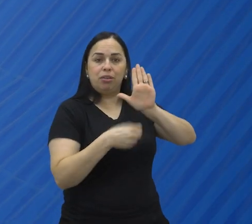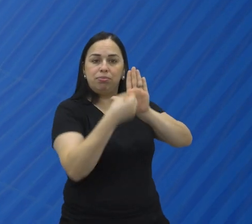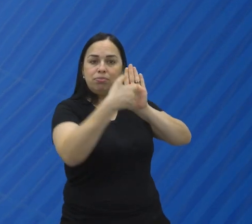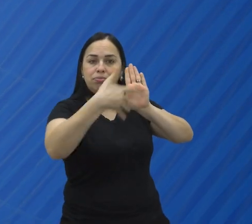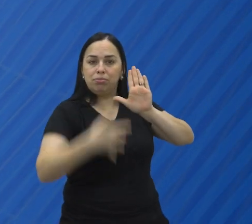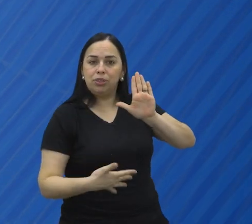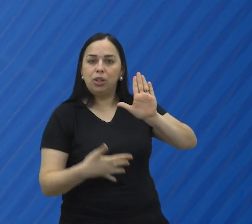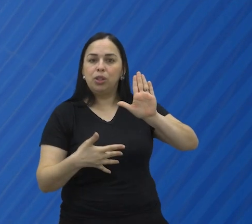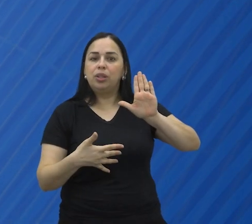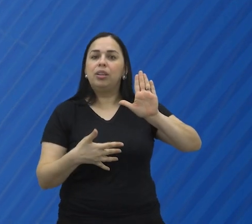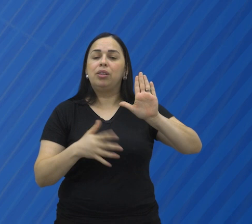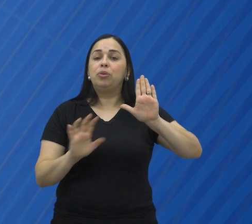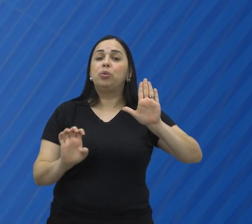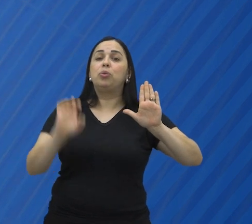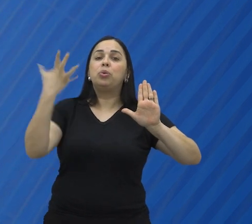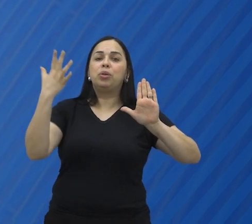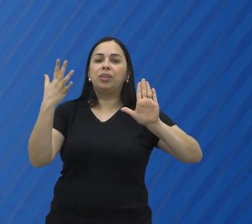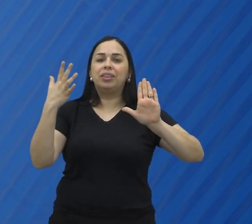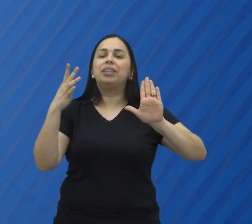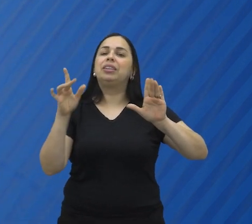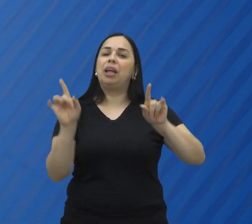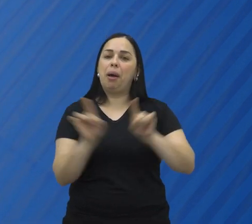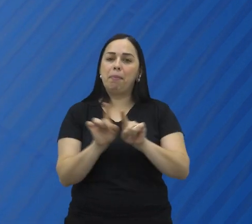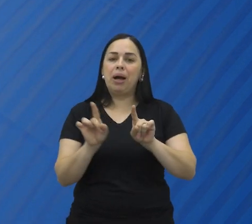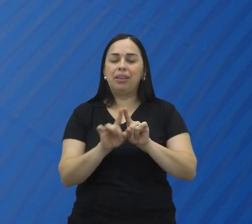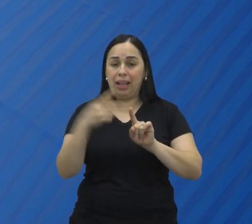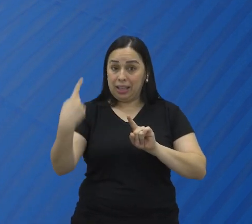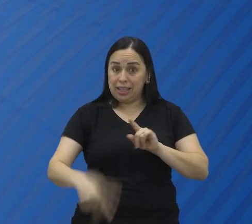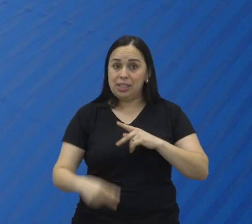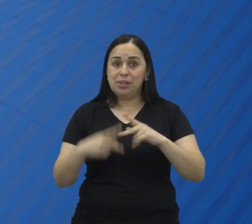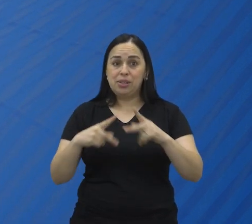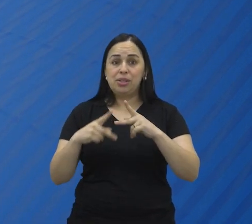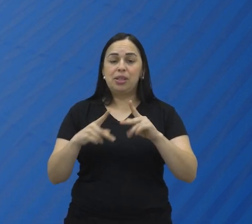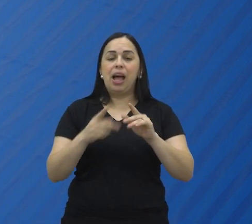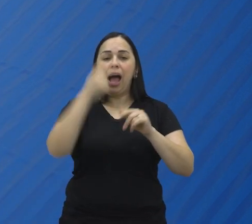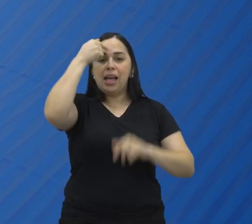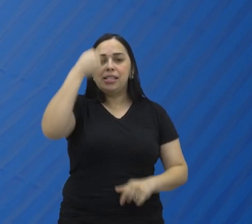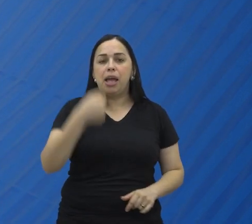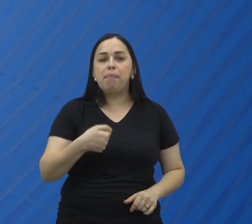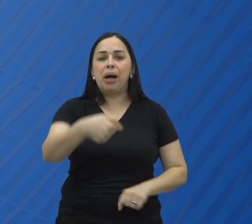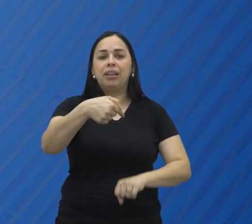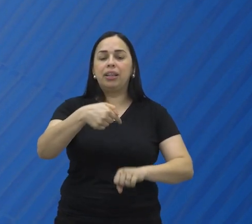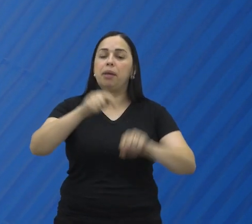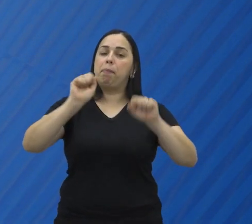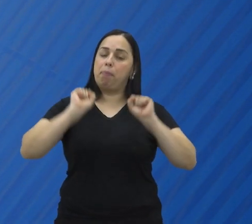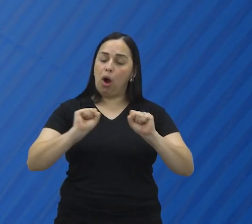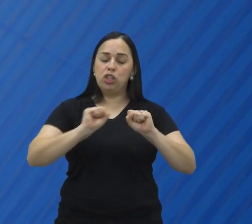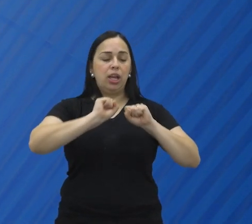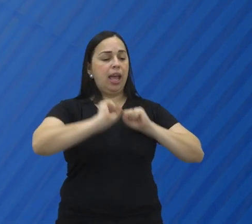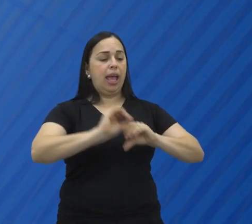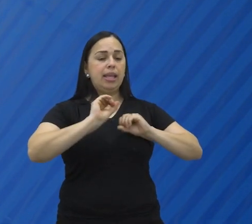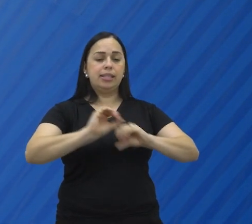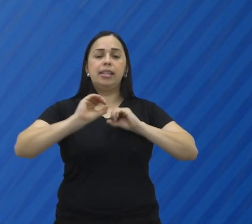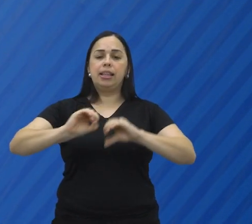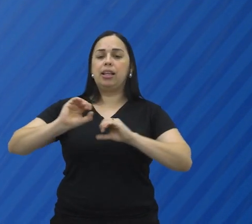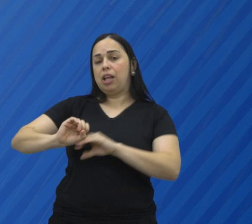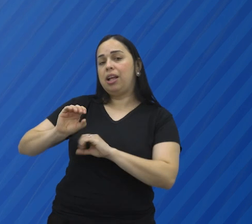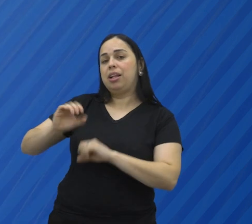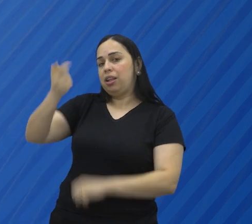inclui ainda no calendário oficial de festas e comemorações do município a Semana Educativa